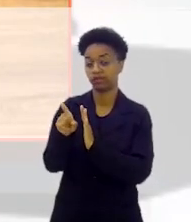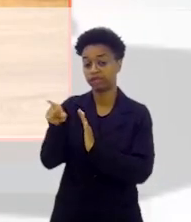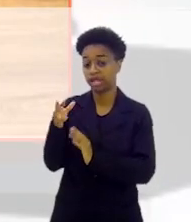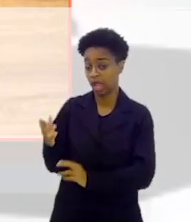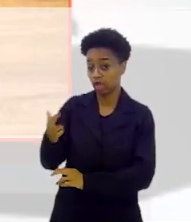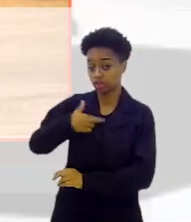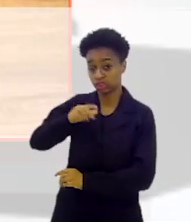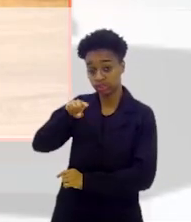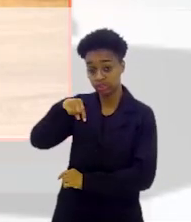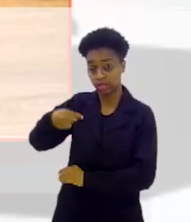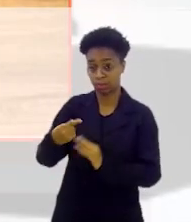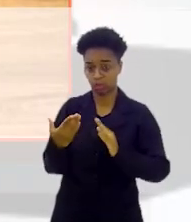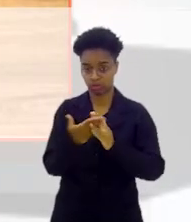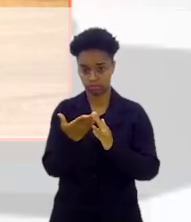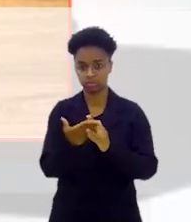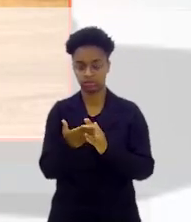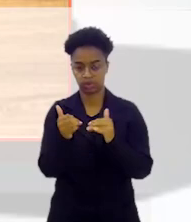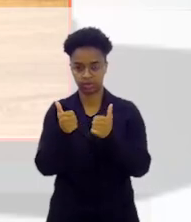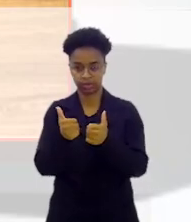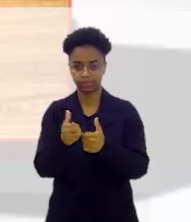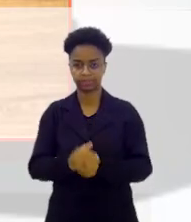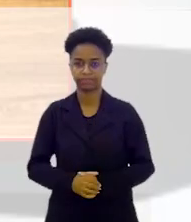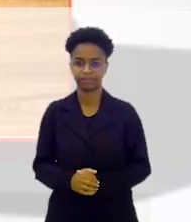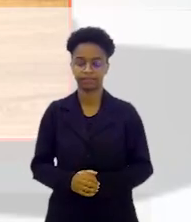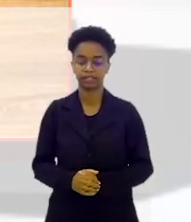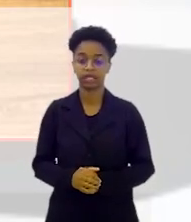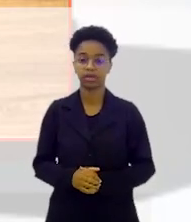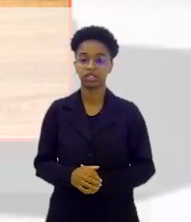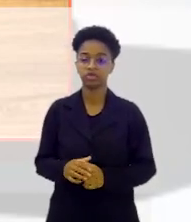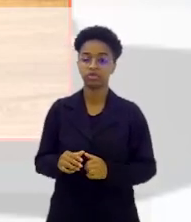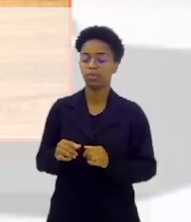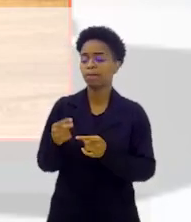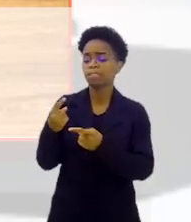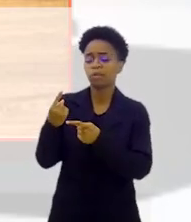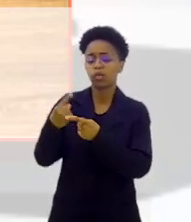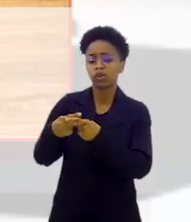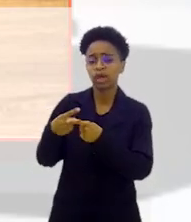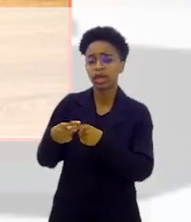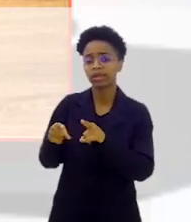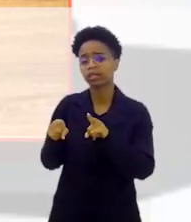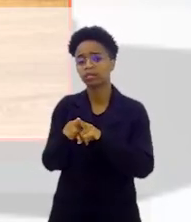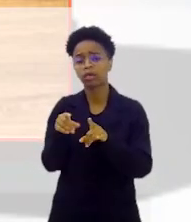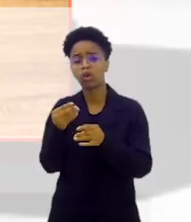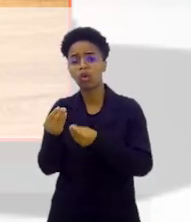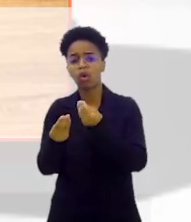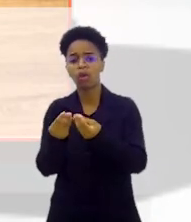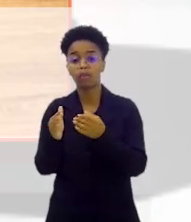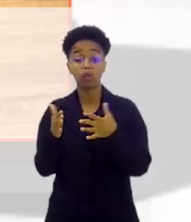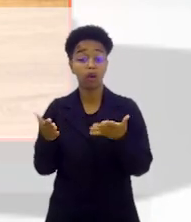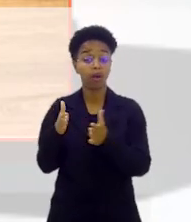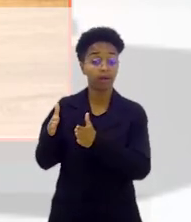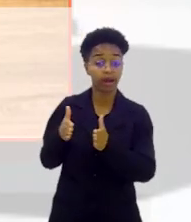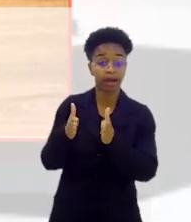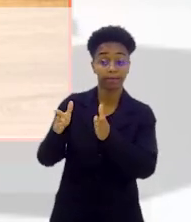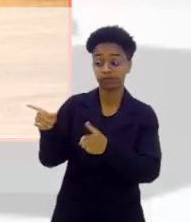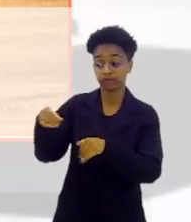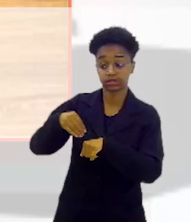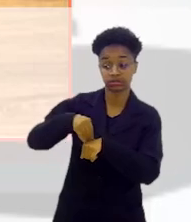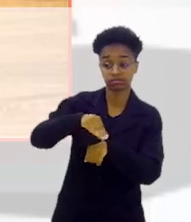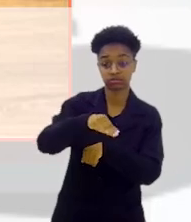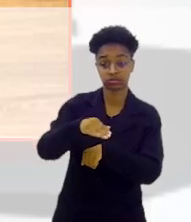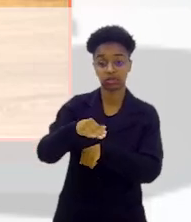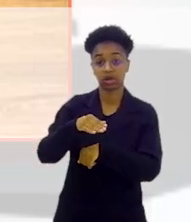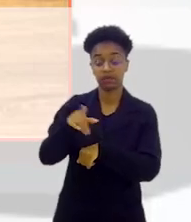aqui para você responder depois do nosso breve intervalo do porquê e como, qual o caminho que